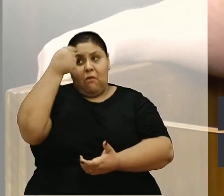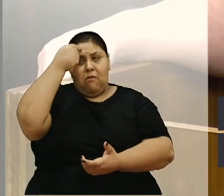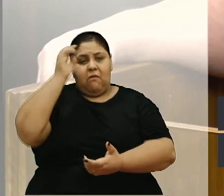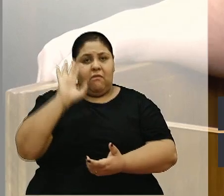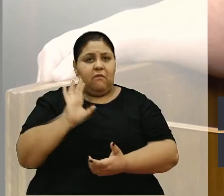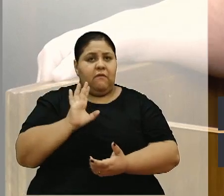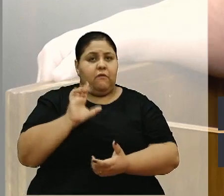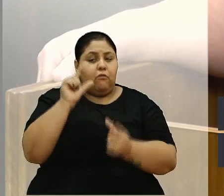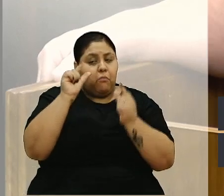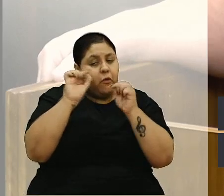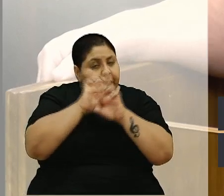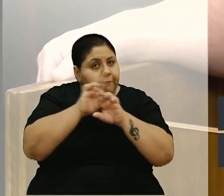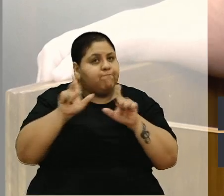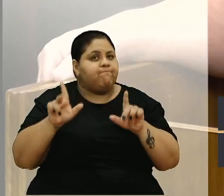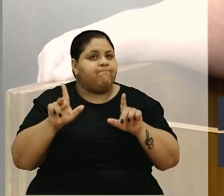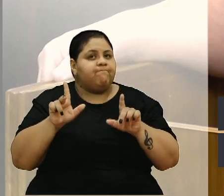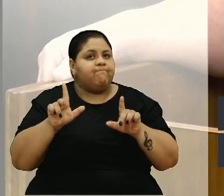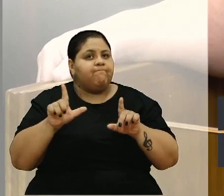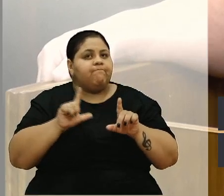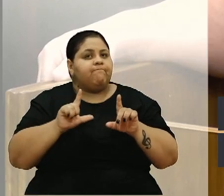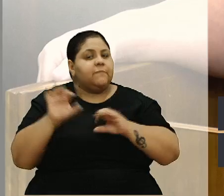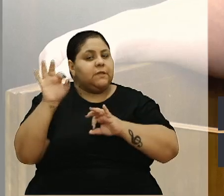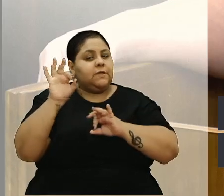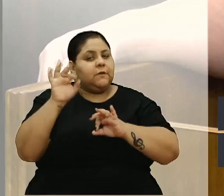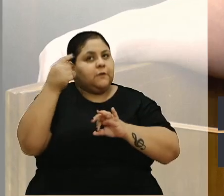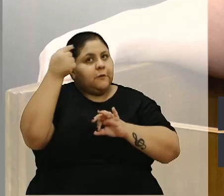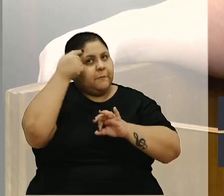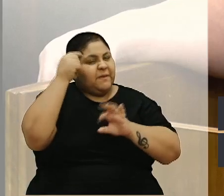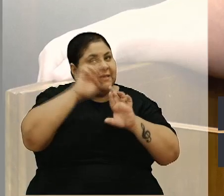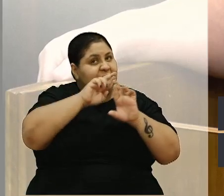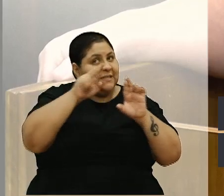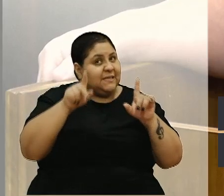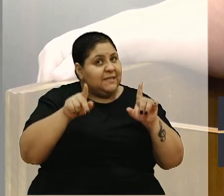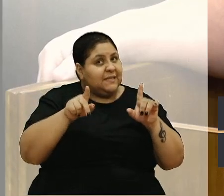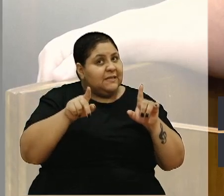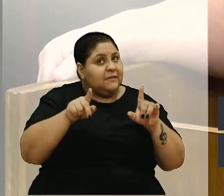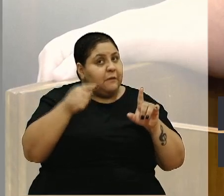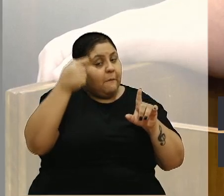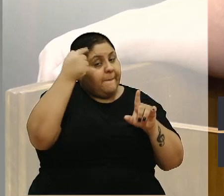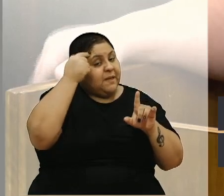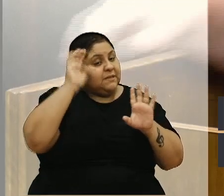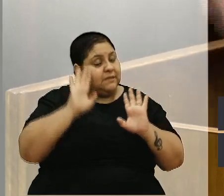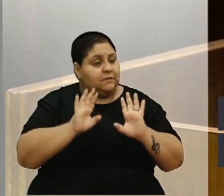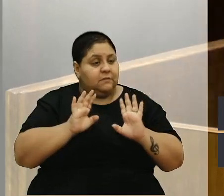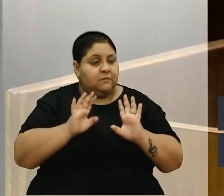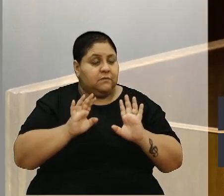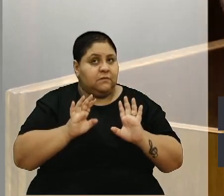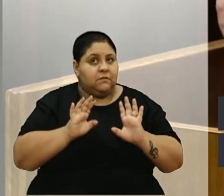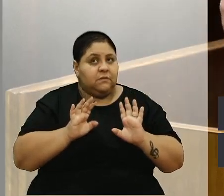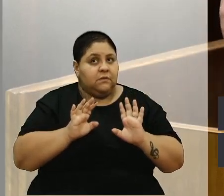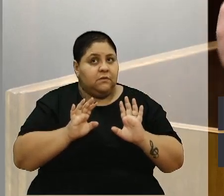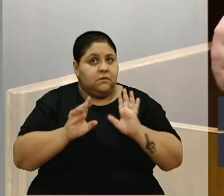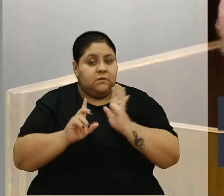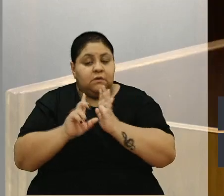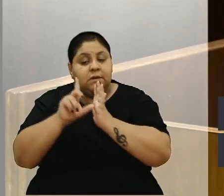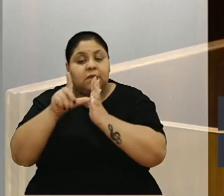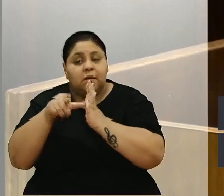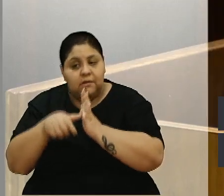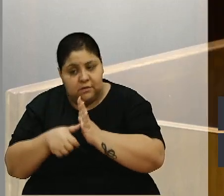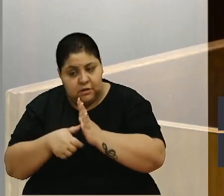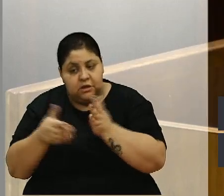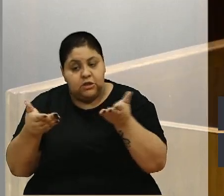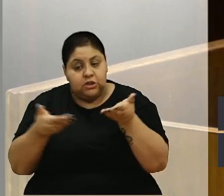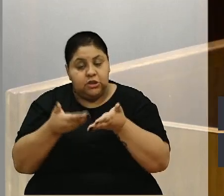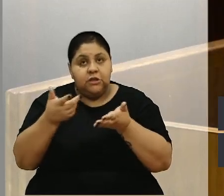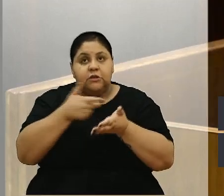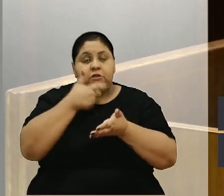um pouquinho diferente, acho que tem que projetar diferente a Universidade Federal, tem que ser pensado, tá? E que depois disso, eu já falei